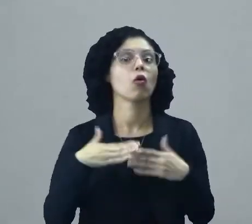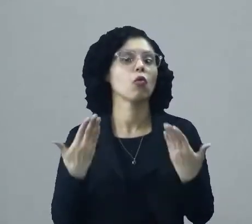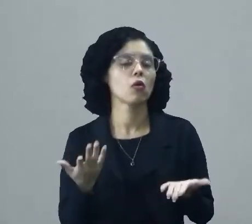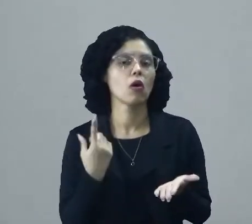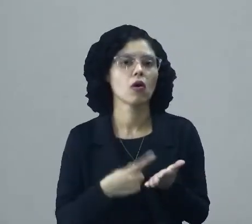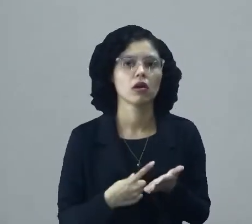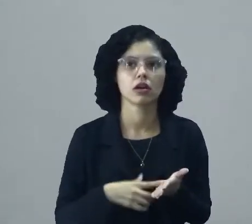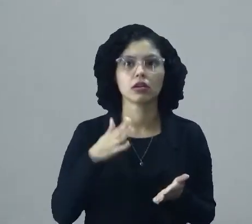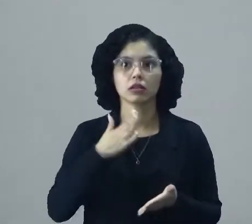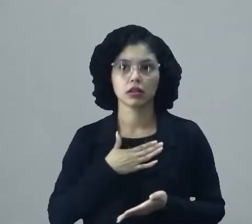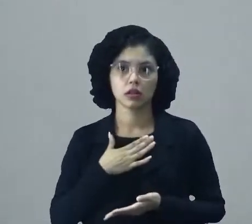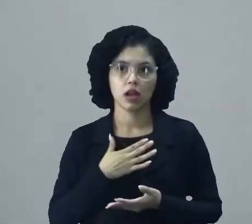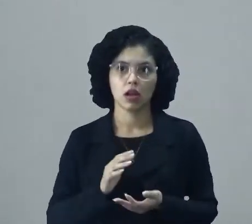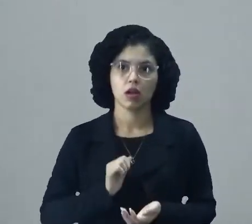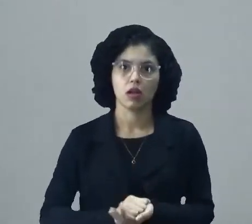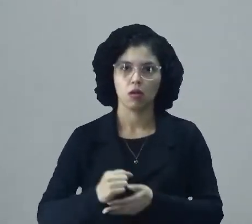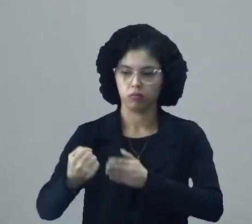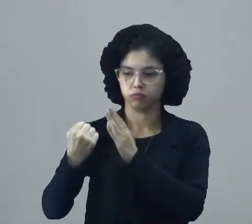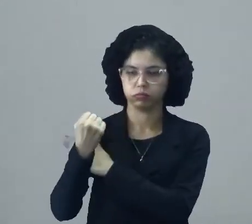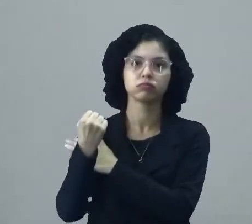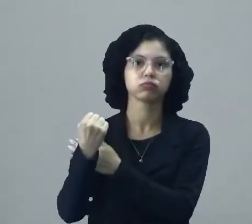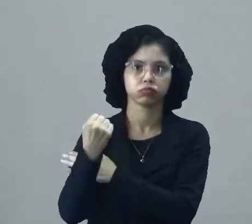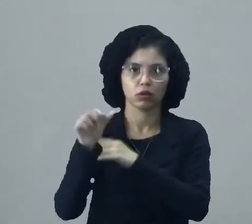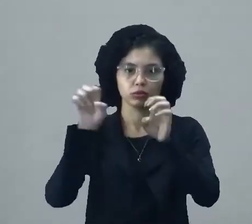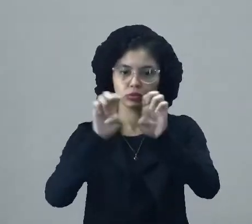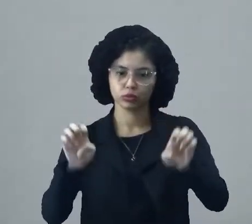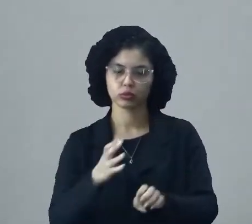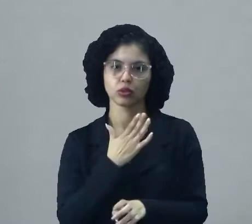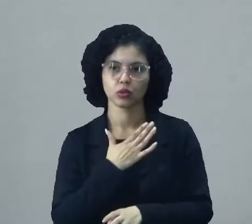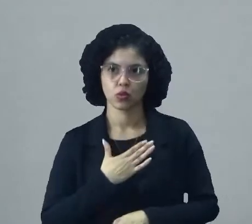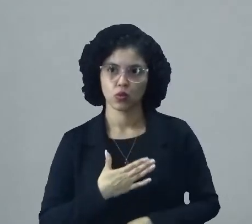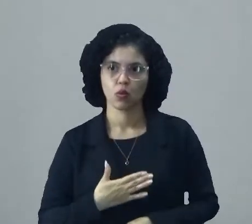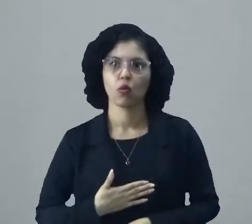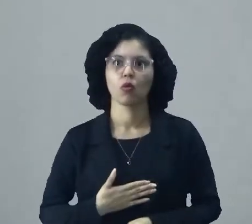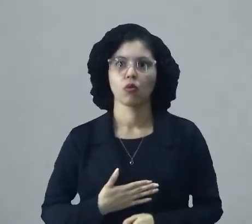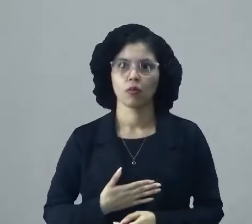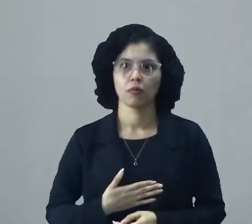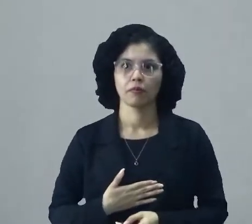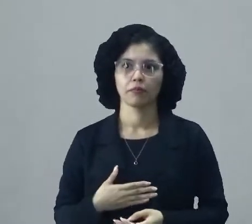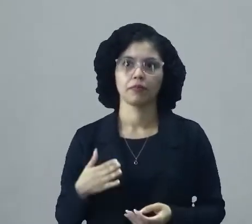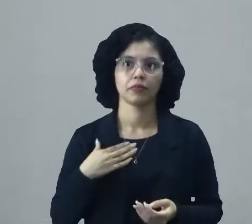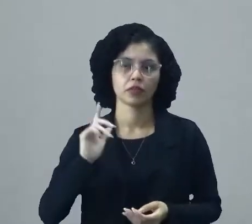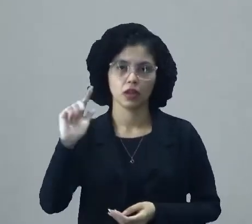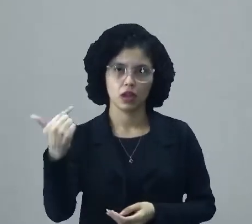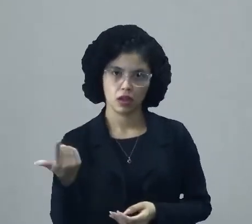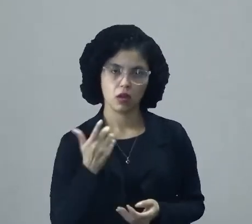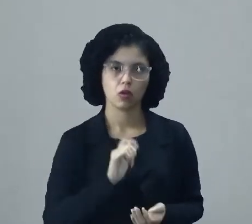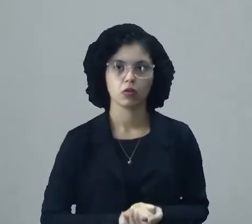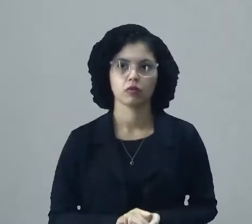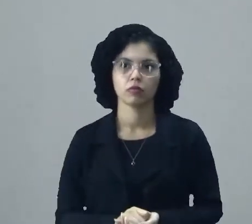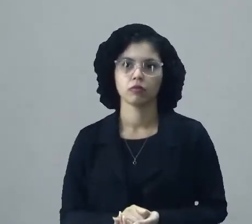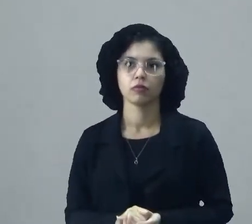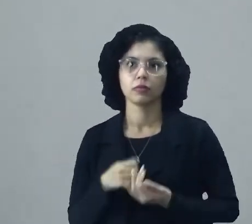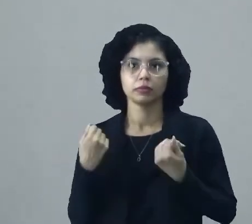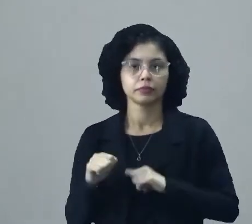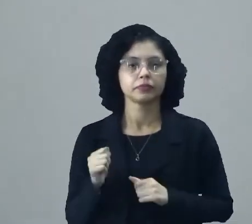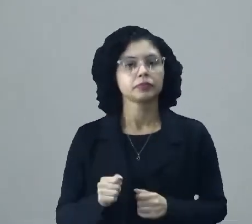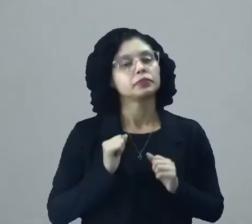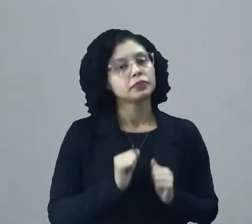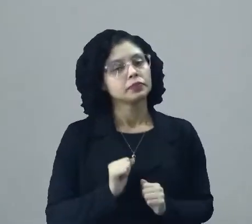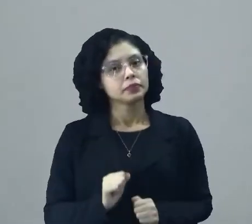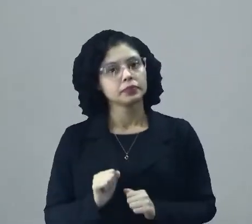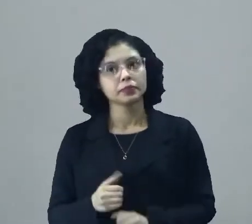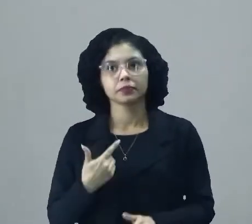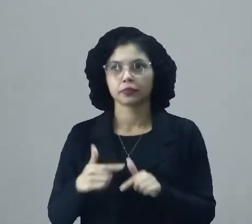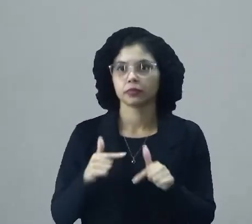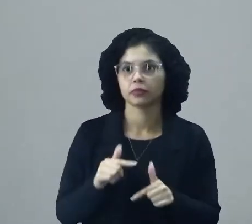Aqui a gente tem que ter musculatura, estrutura, né, consciência corporal, tanto minha quanto em relação ao outro, que é para a gente poder